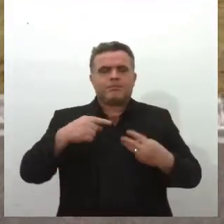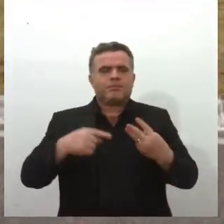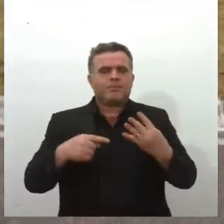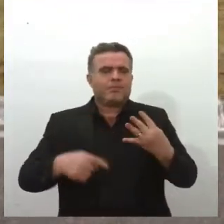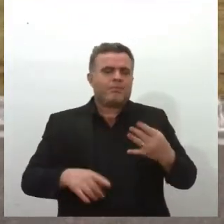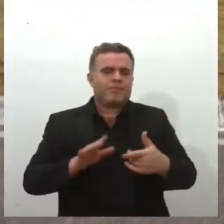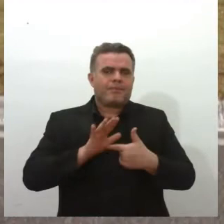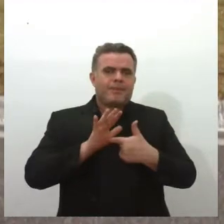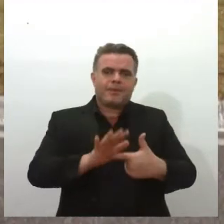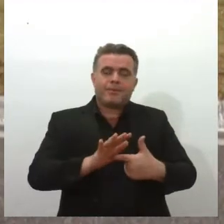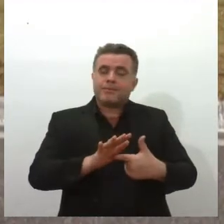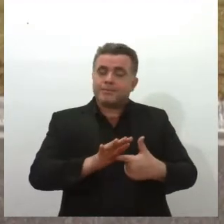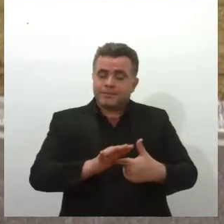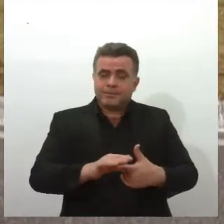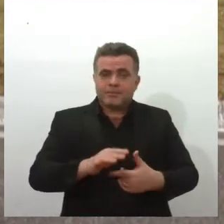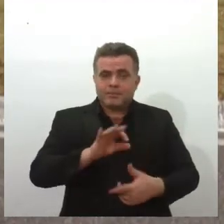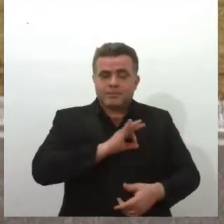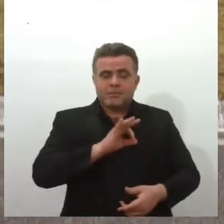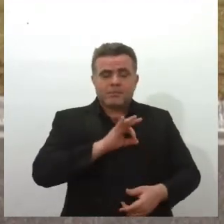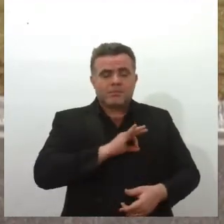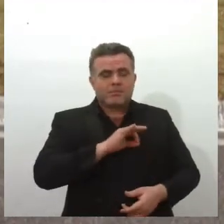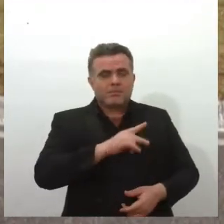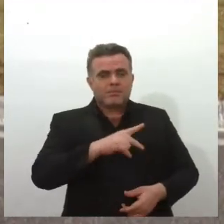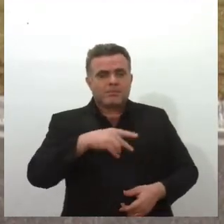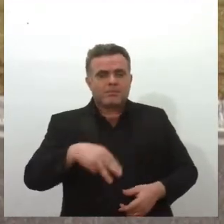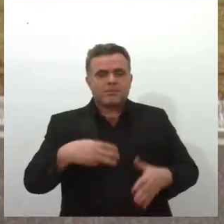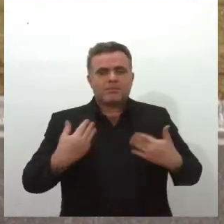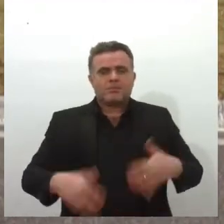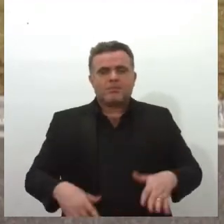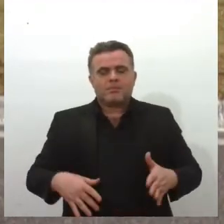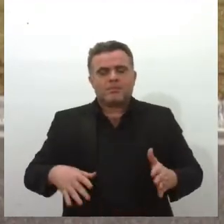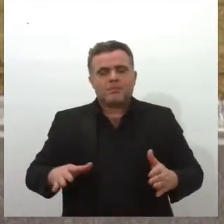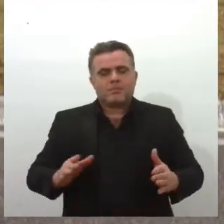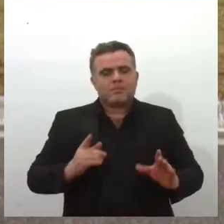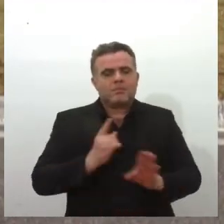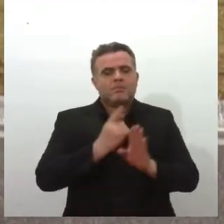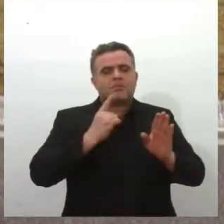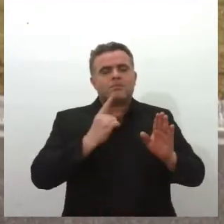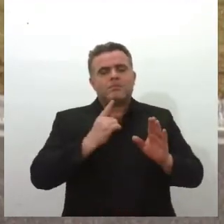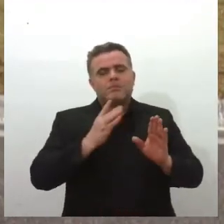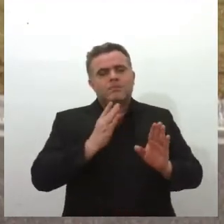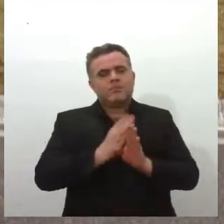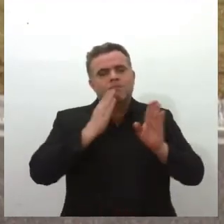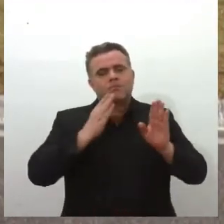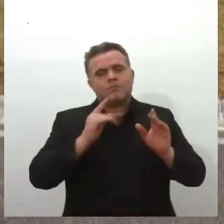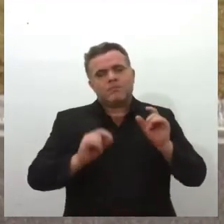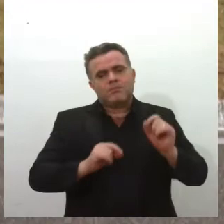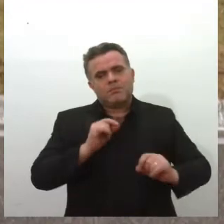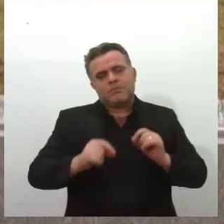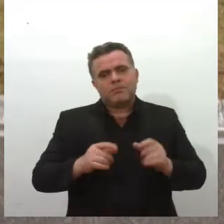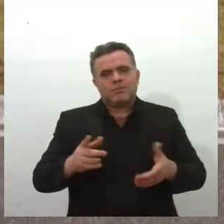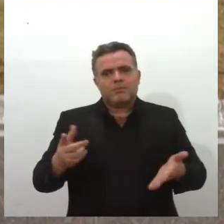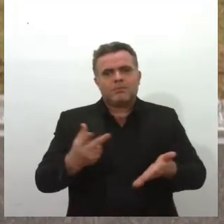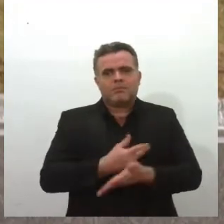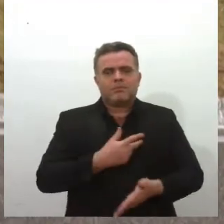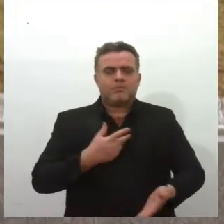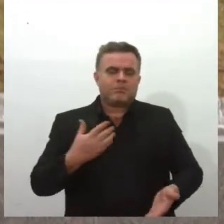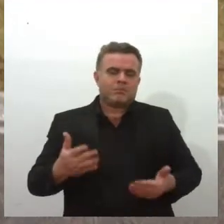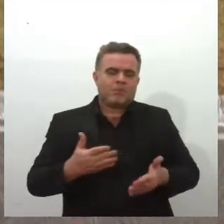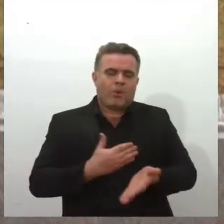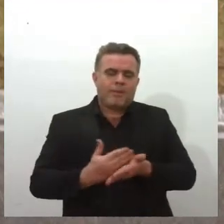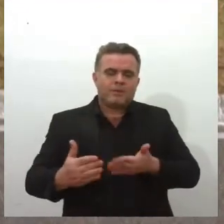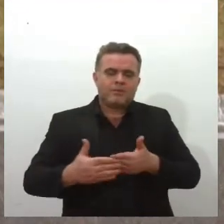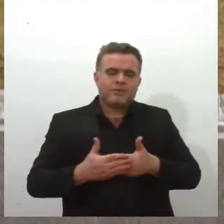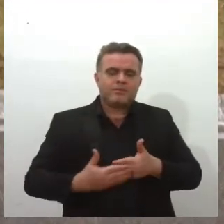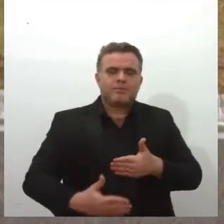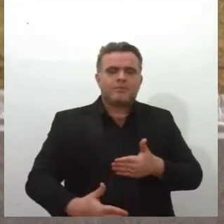Militar do Estado de Sergipe a intensificar por meio de uma operação padrão que vai acontecer a partir de hoje. Mas quem